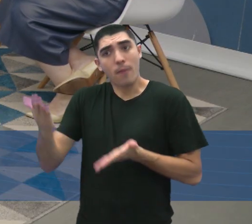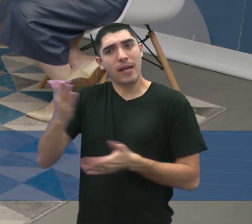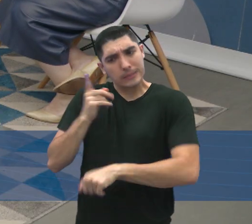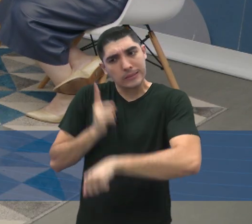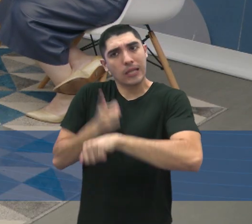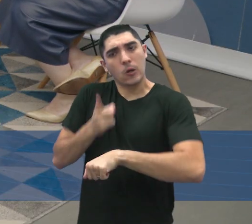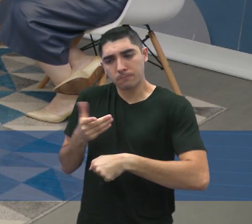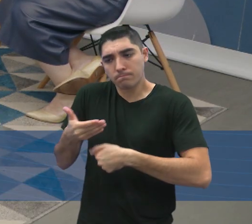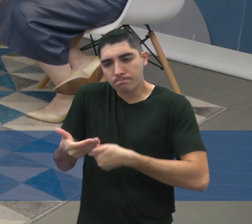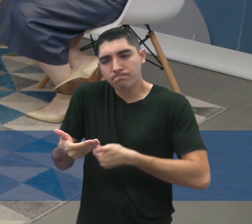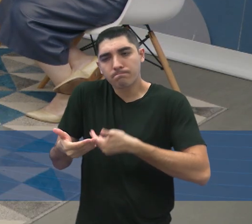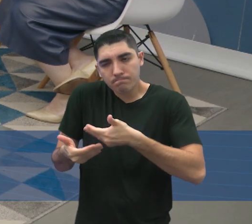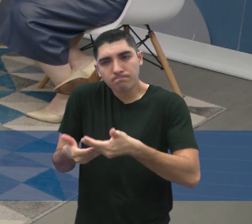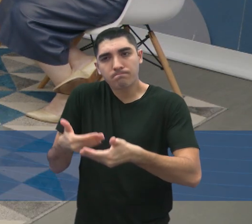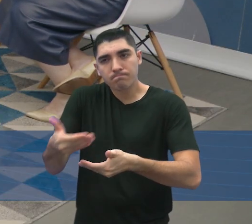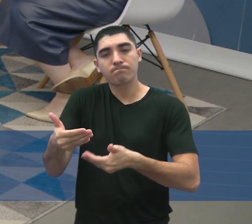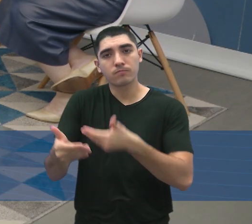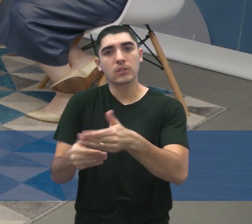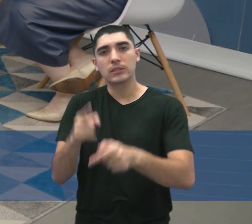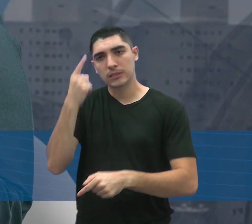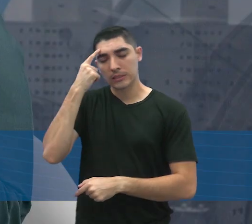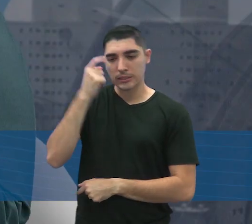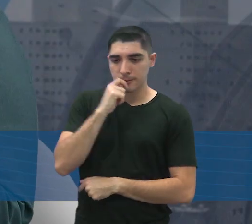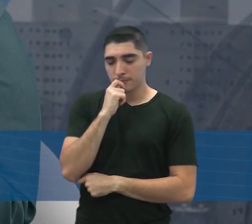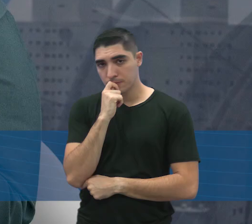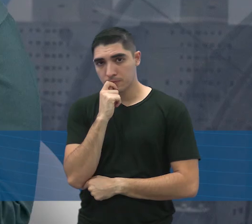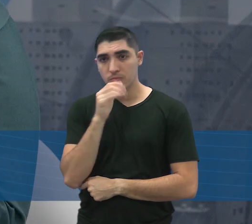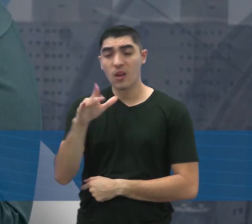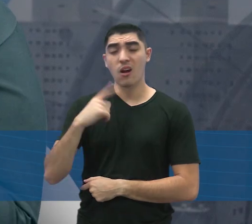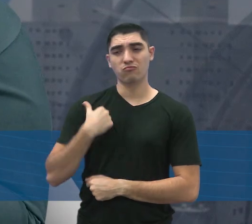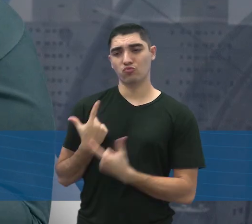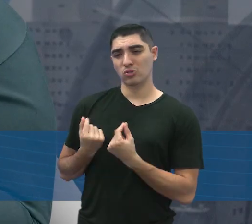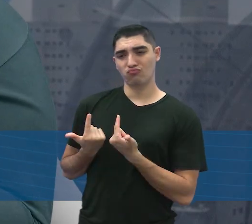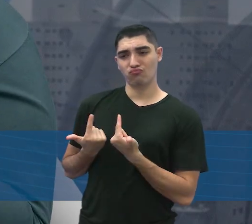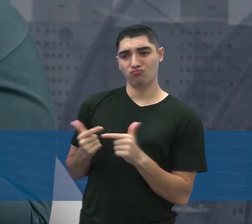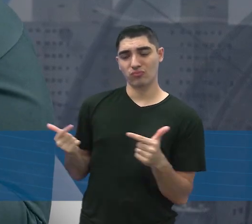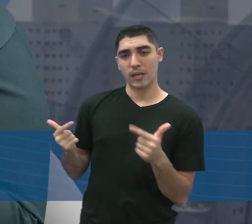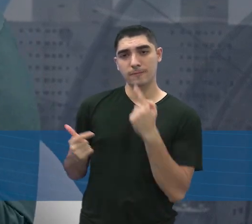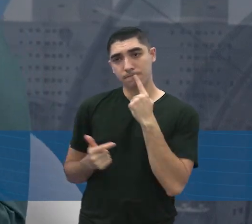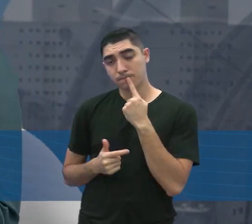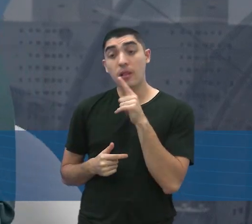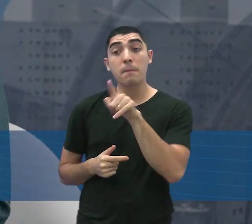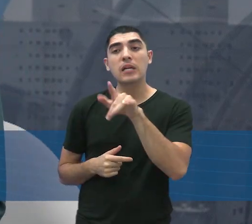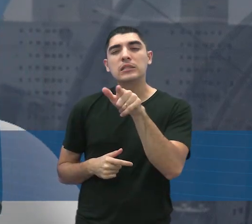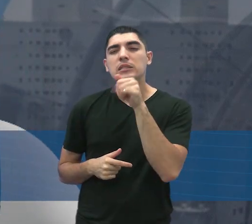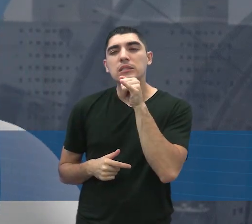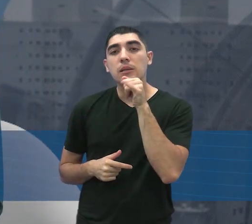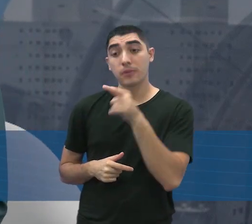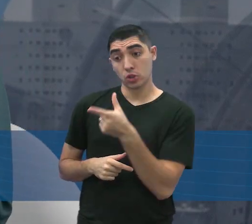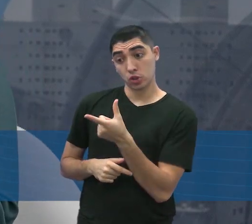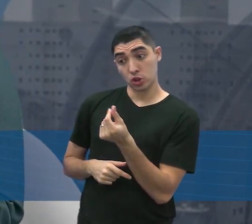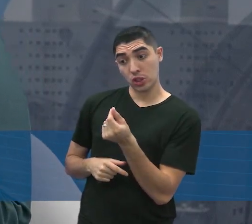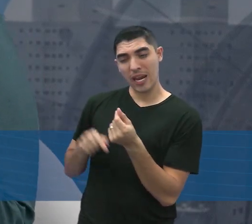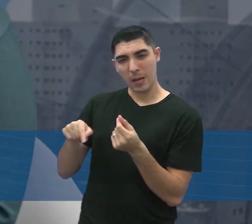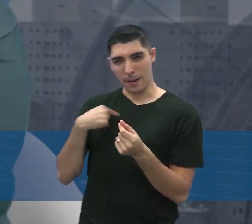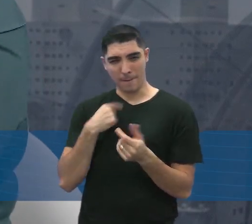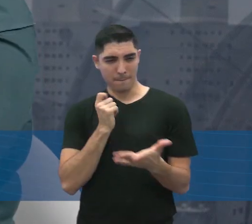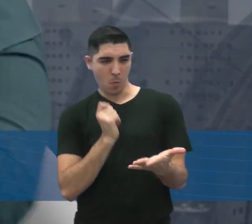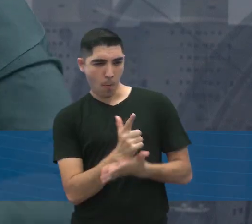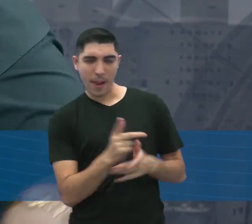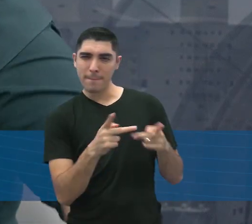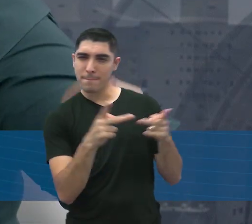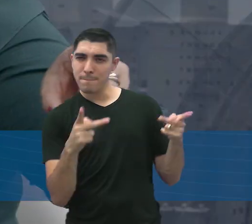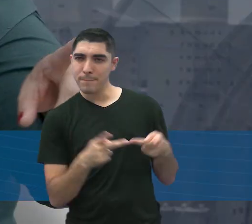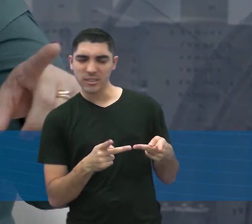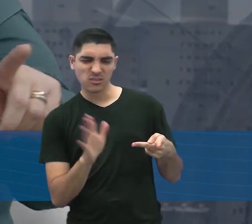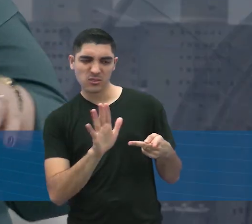assim essas trocas mentais. Puxa, eu não tenho dinheiro nenhum. E se eu trocar a pizza, de repente, dessa semana